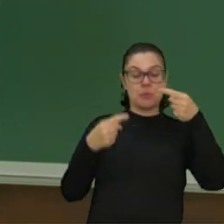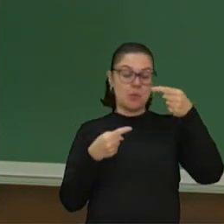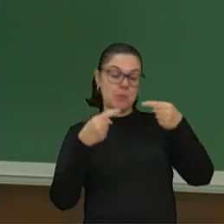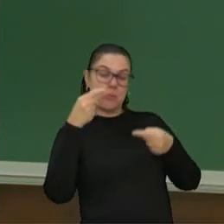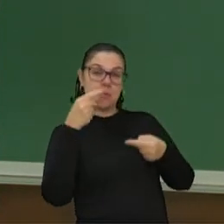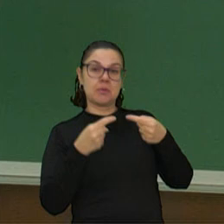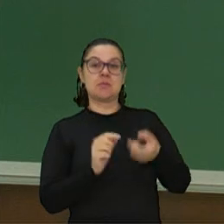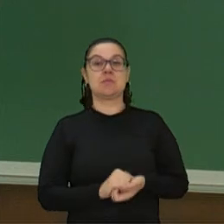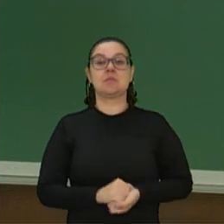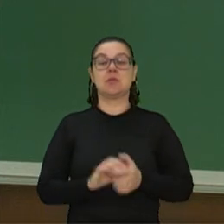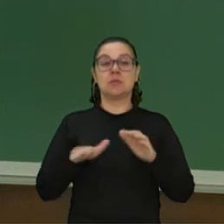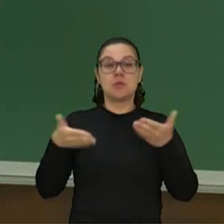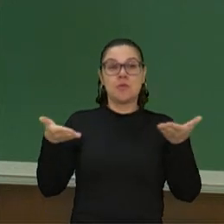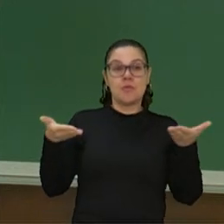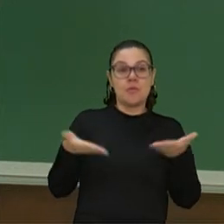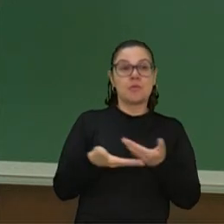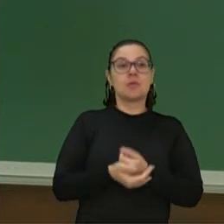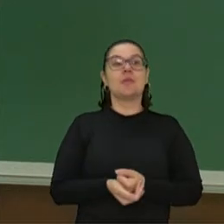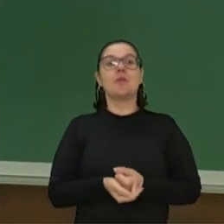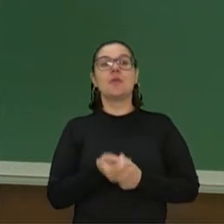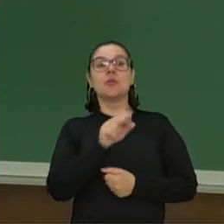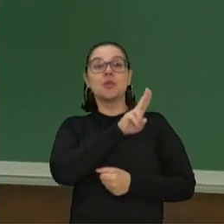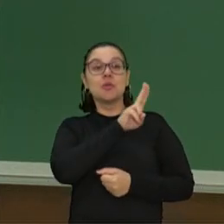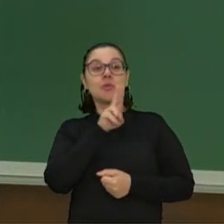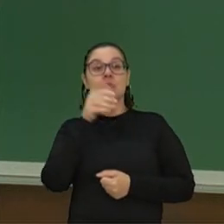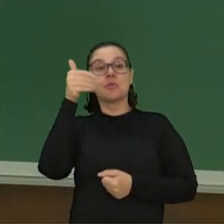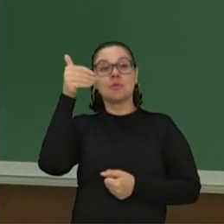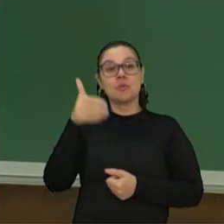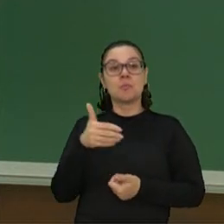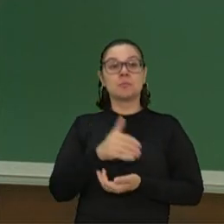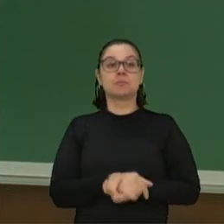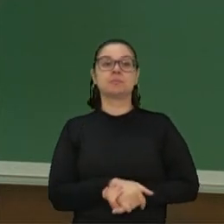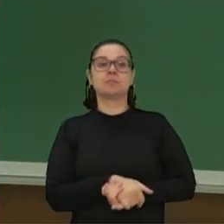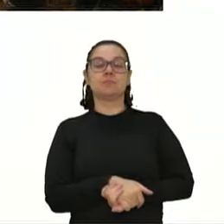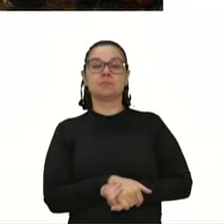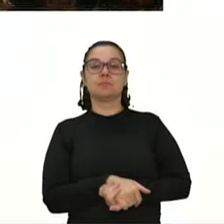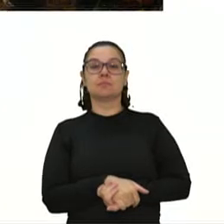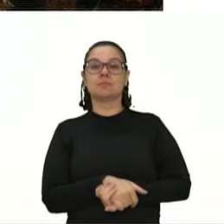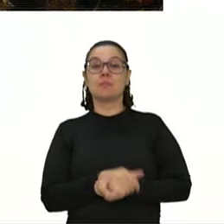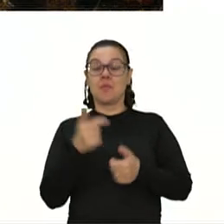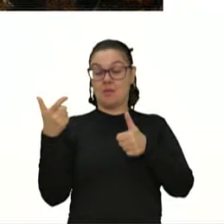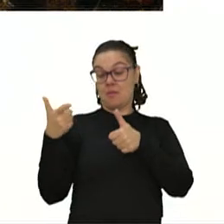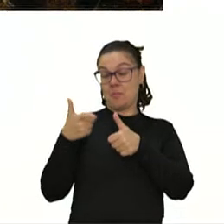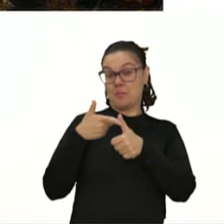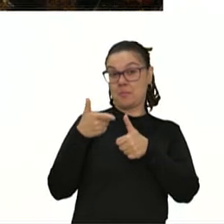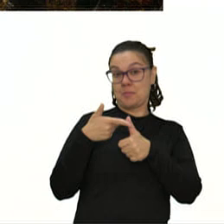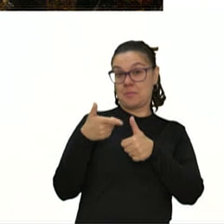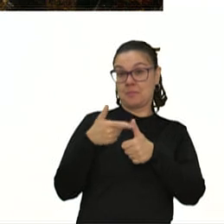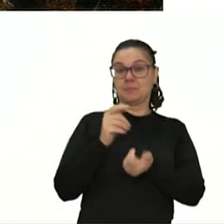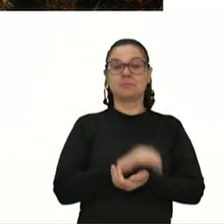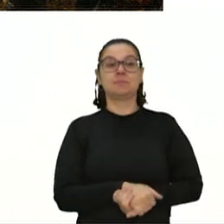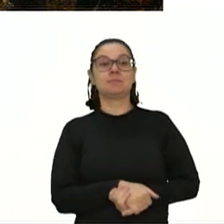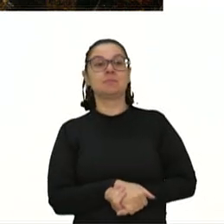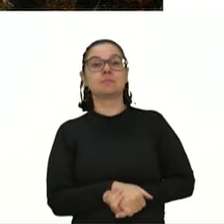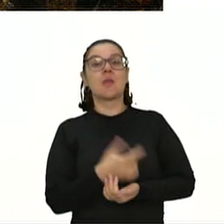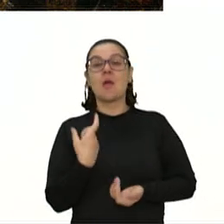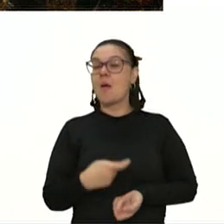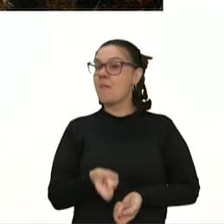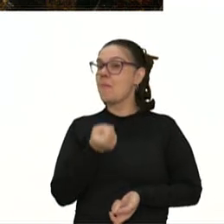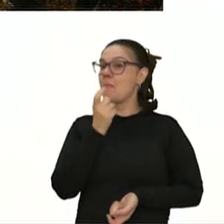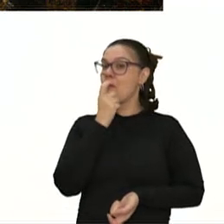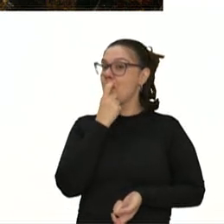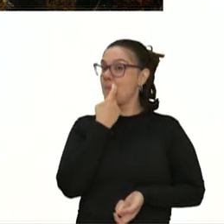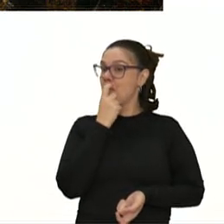política. Então, nós vamos agora ver o nome dessas pessoas. Na primeira foto, nós temos a